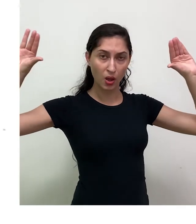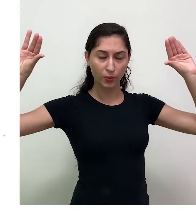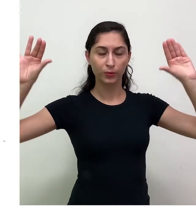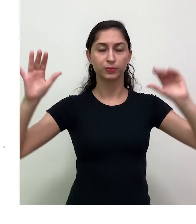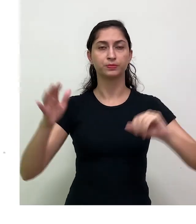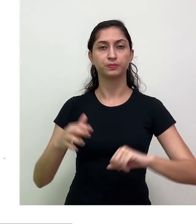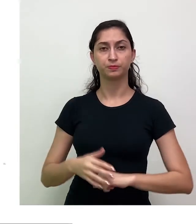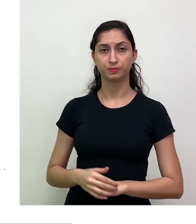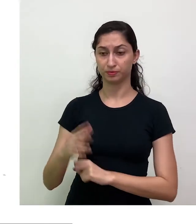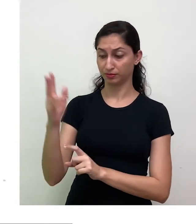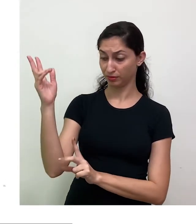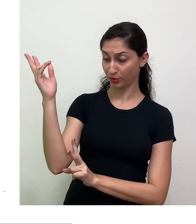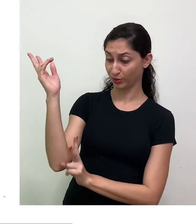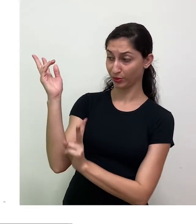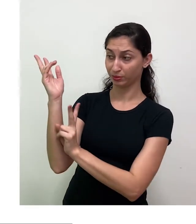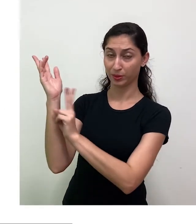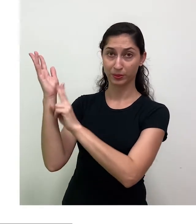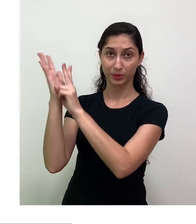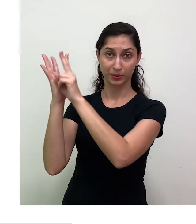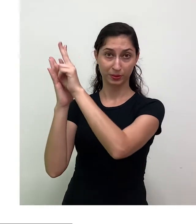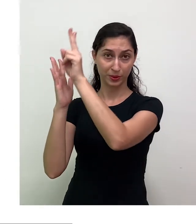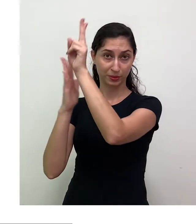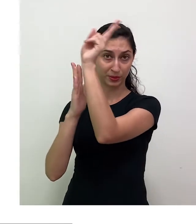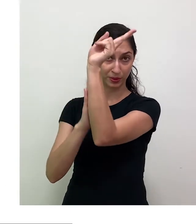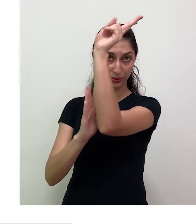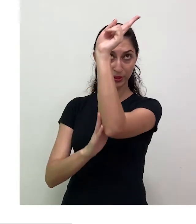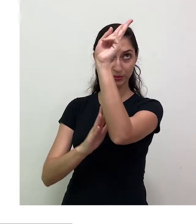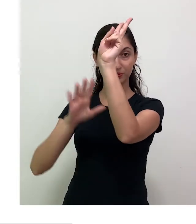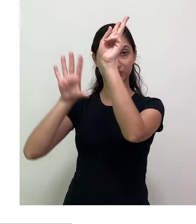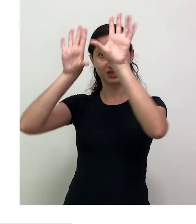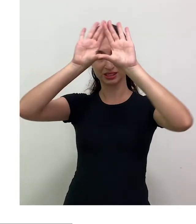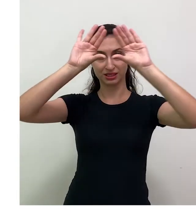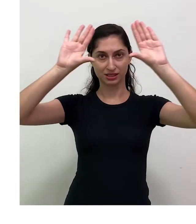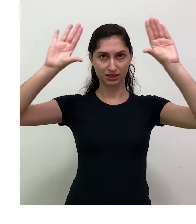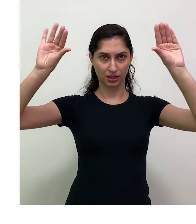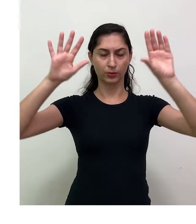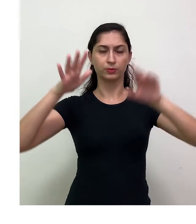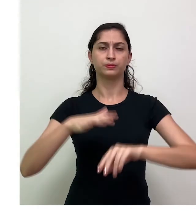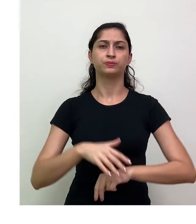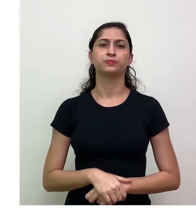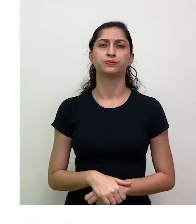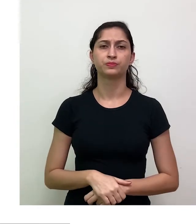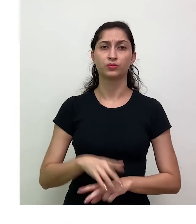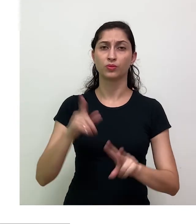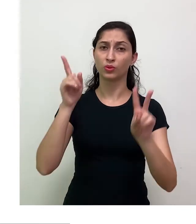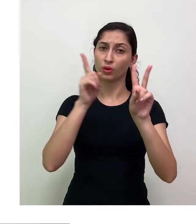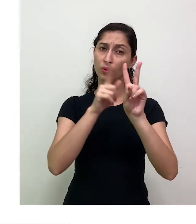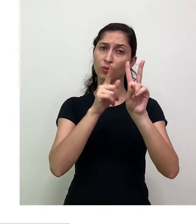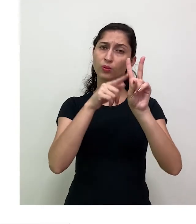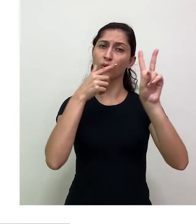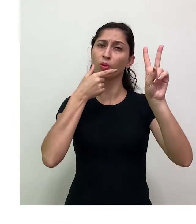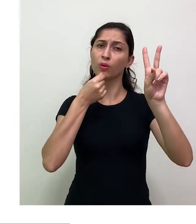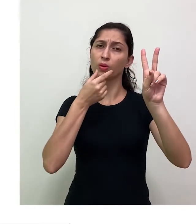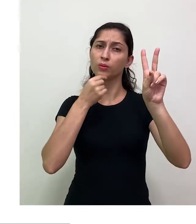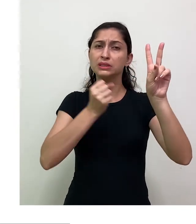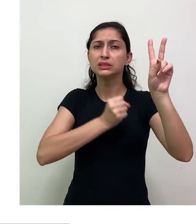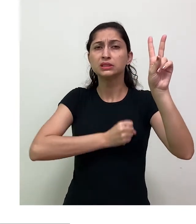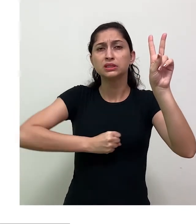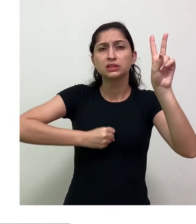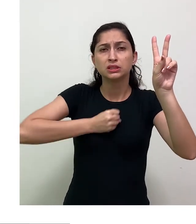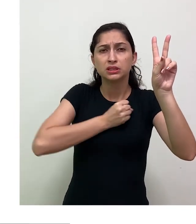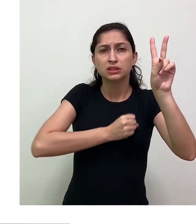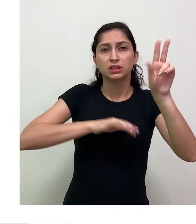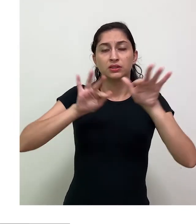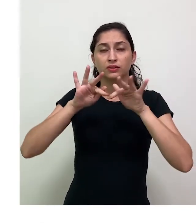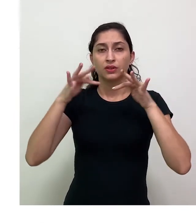atravessá-lo. O homem e a mulher estrela, então, foram viver no céu. Mas o homem sentiu saudades dos